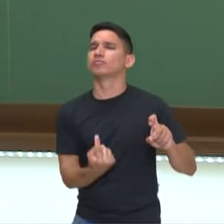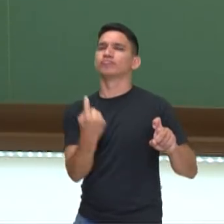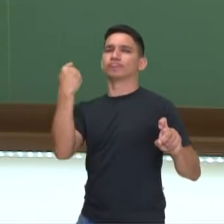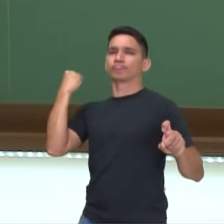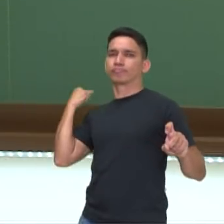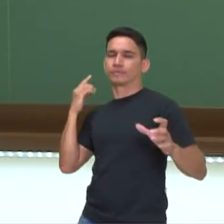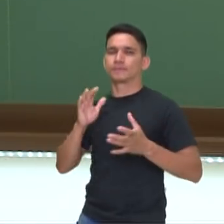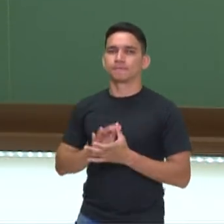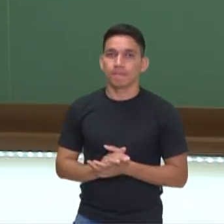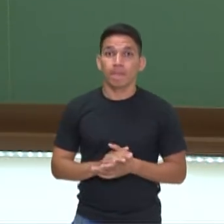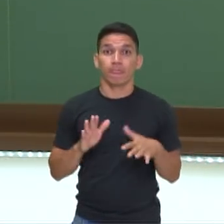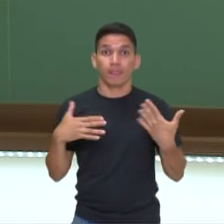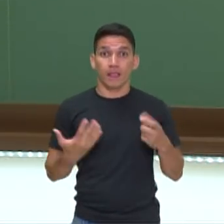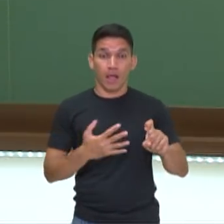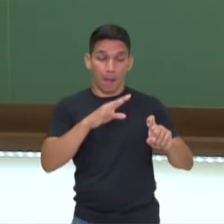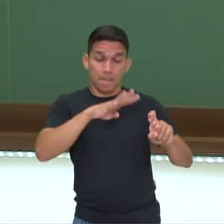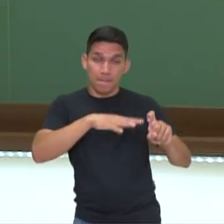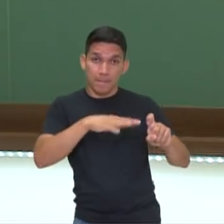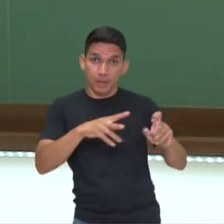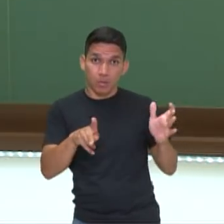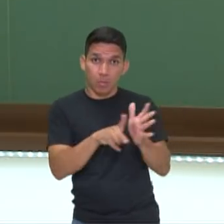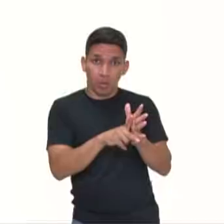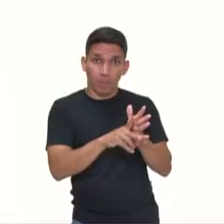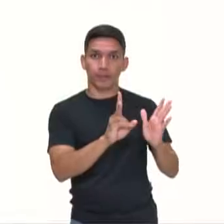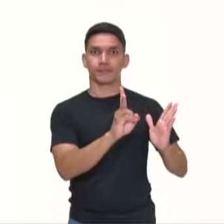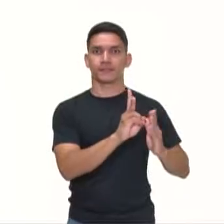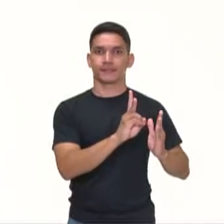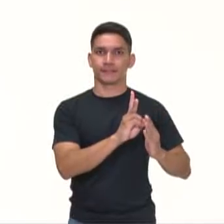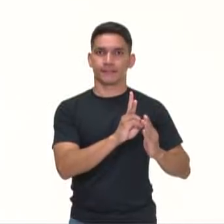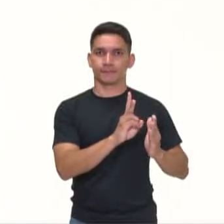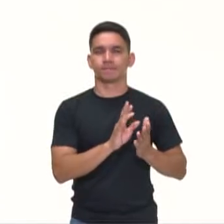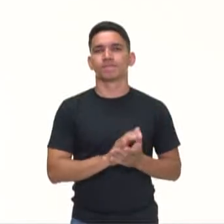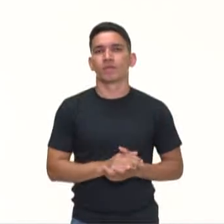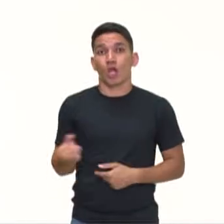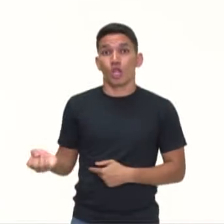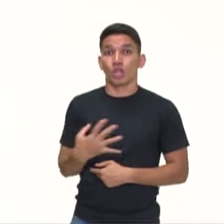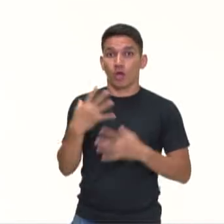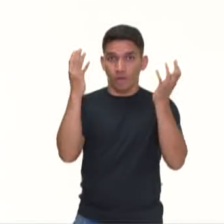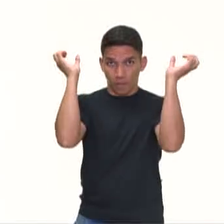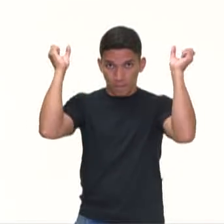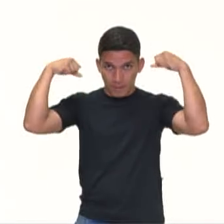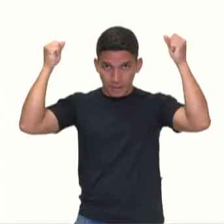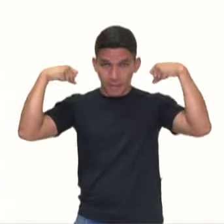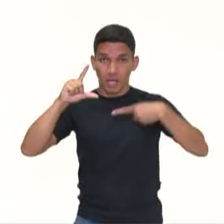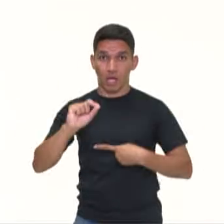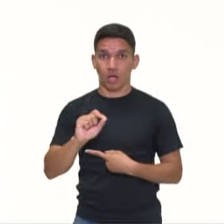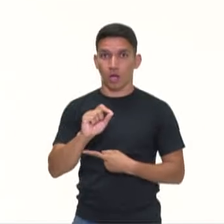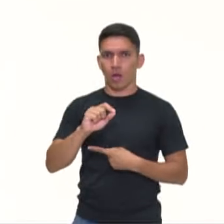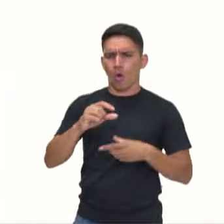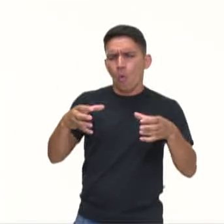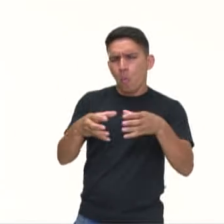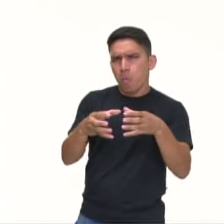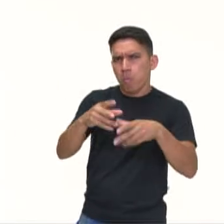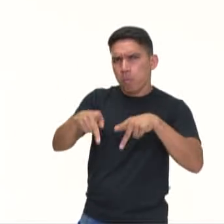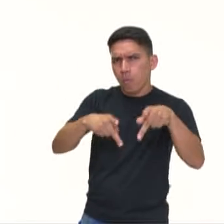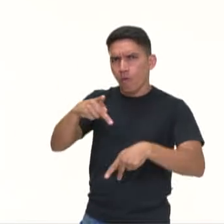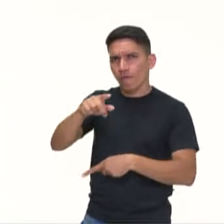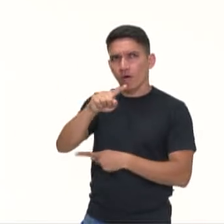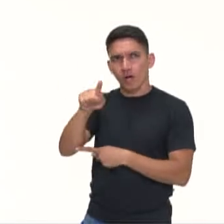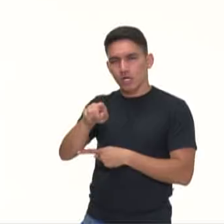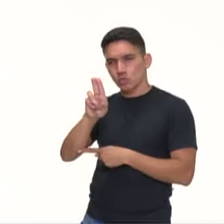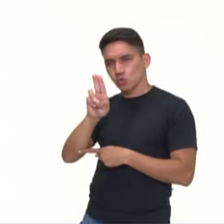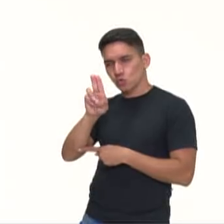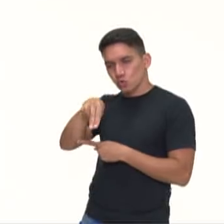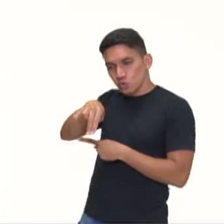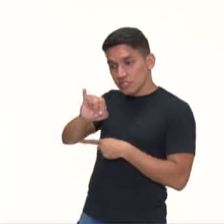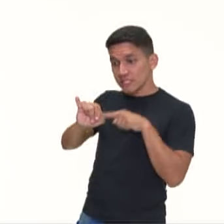mito de origem indígena. No Novo México, o povo Zuni diz que é uma palavra que eles têm para definir